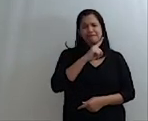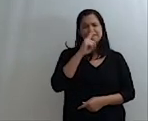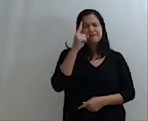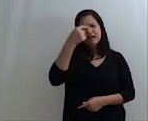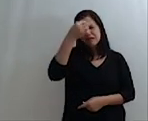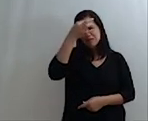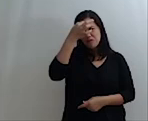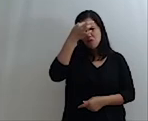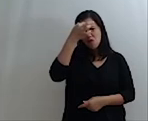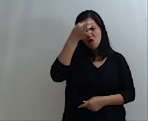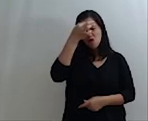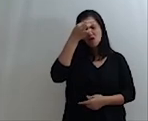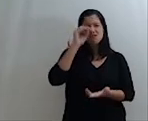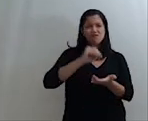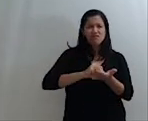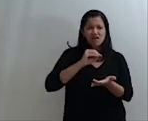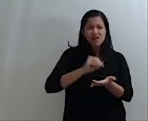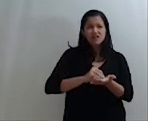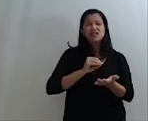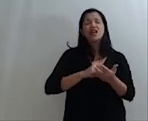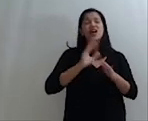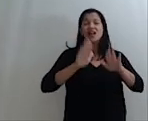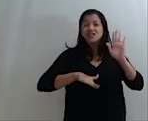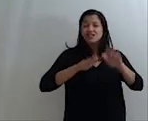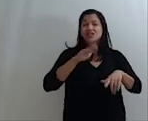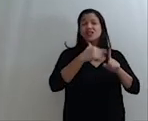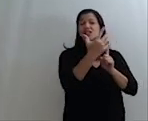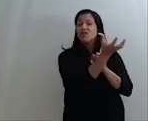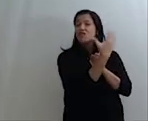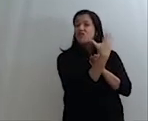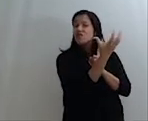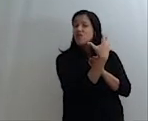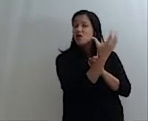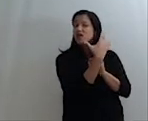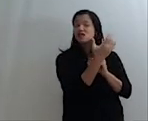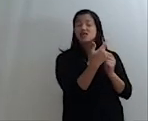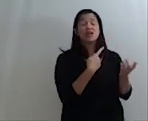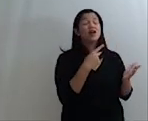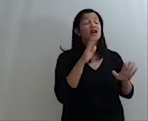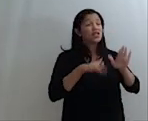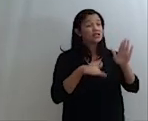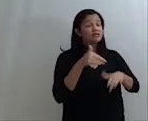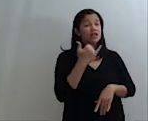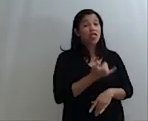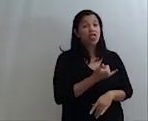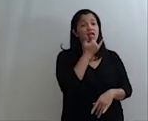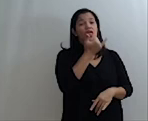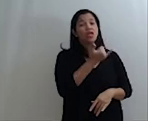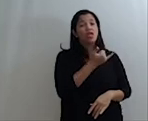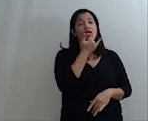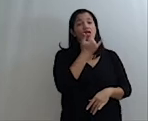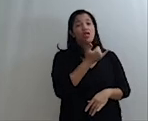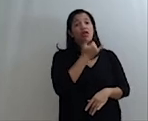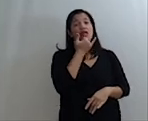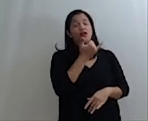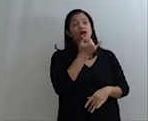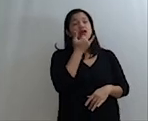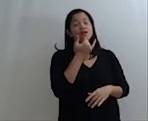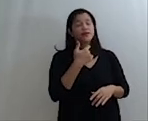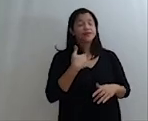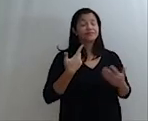ela pode ser eh levada a conclusões errôneas por uma série de fatores que não são